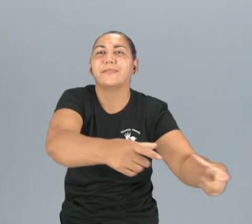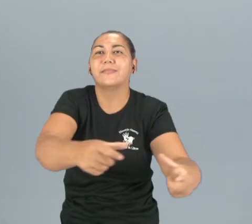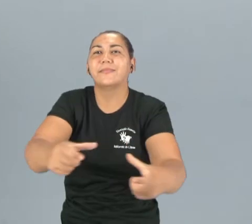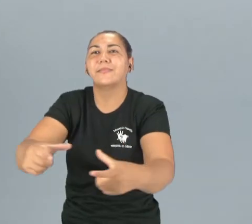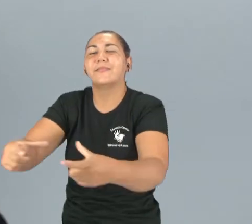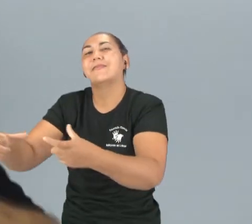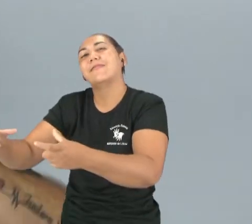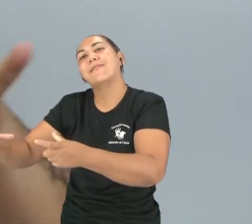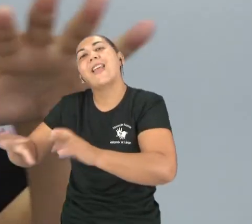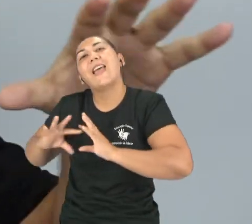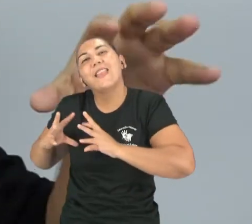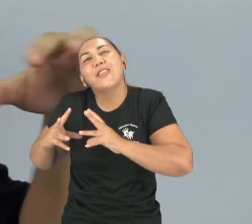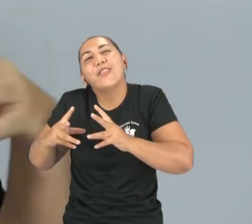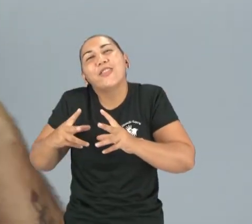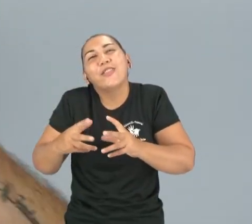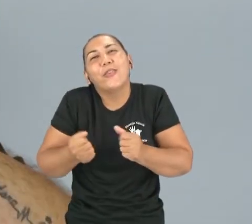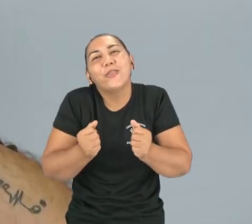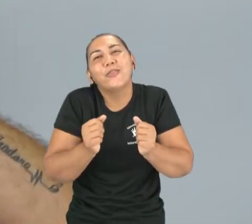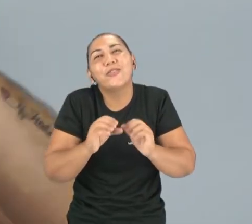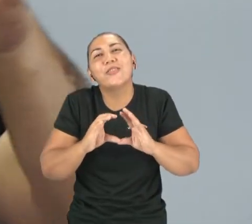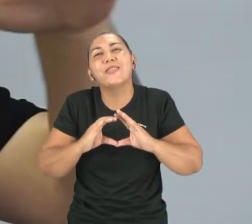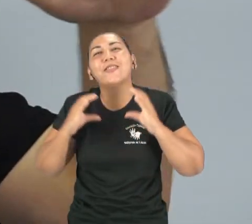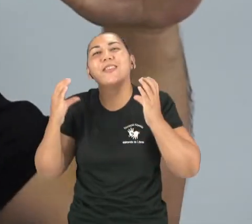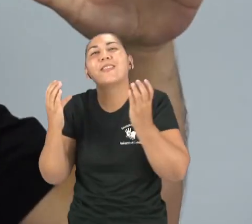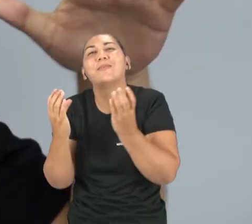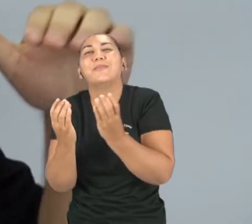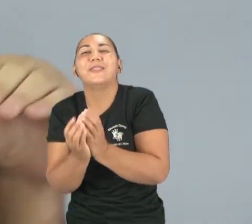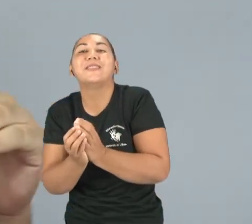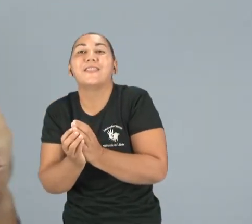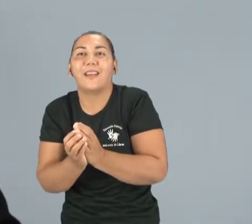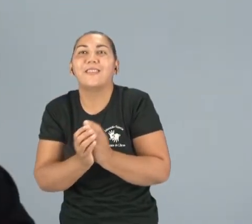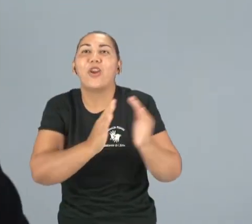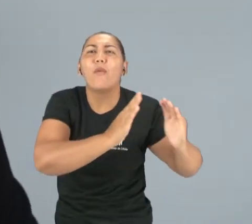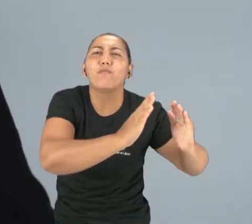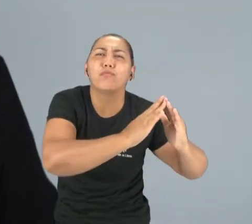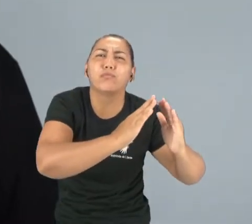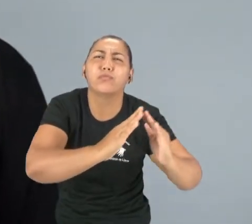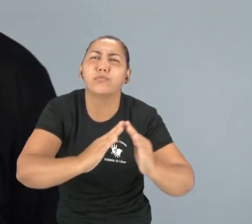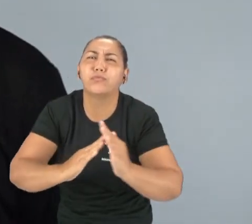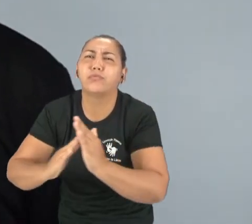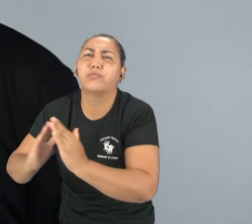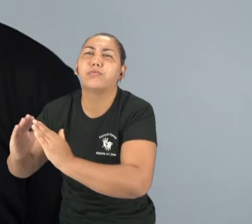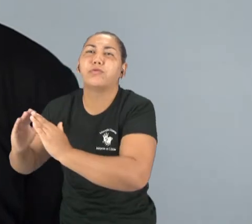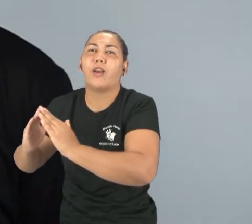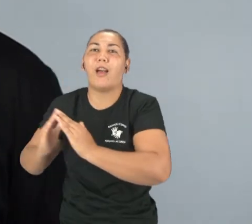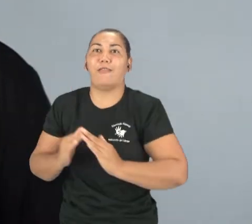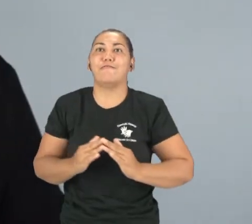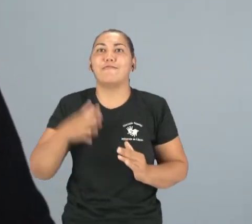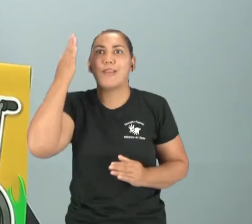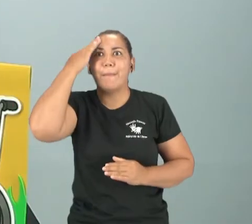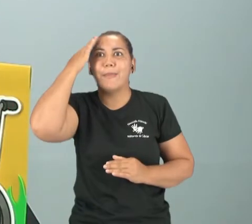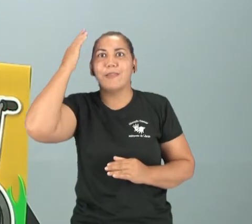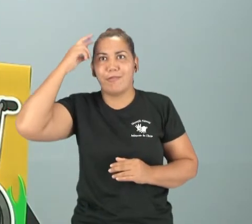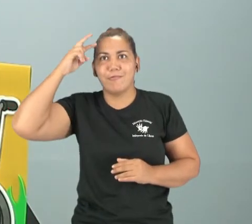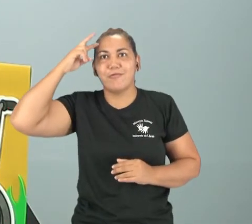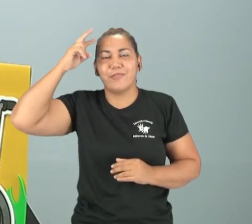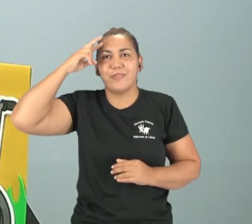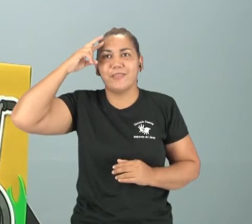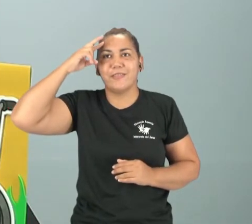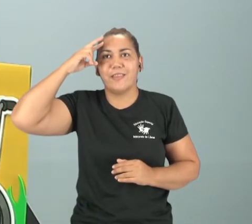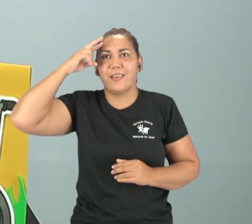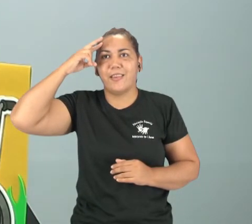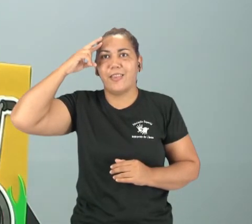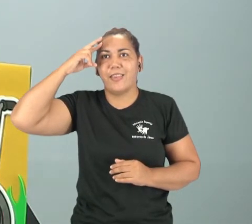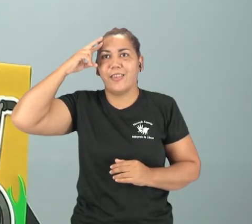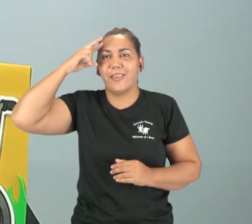e todos, aquela comunidade, circunvizinhas, vizinhos, ficaram sabendo dessa história. Que um